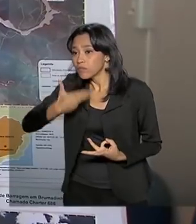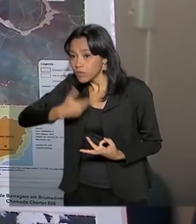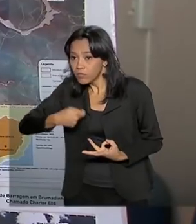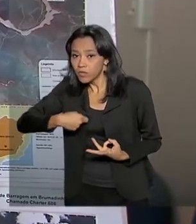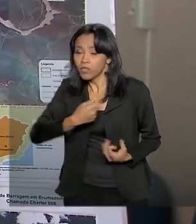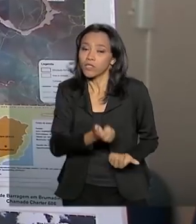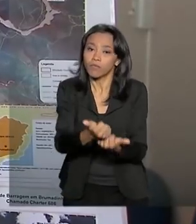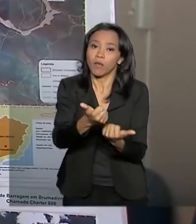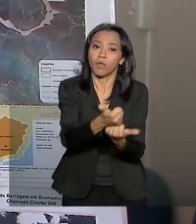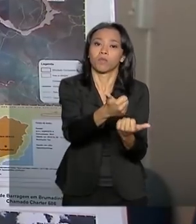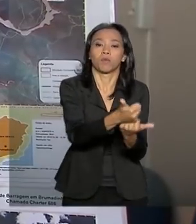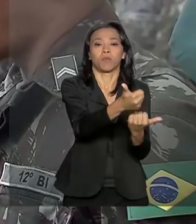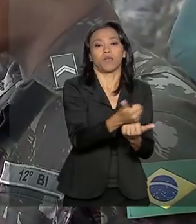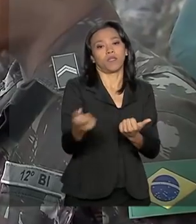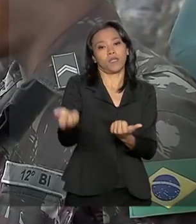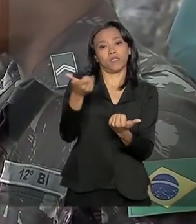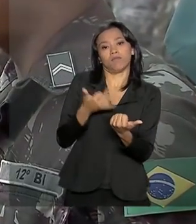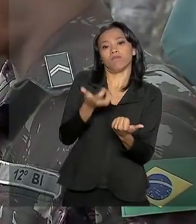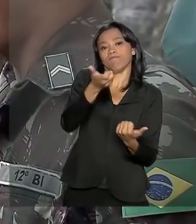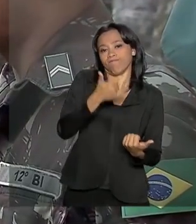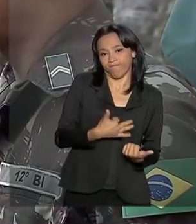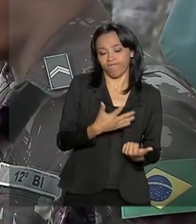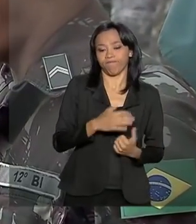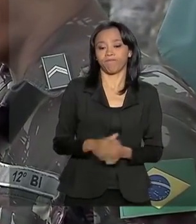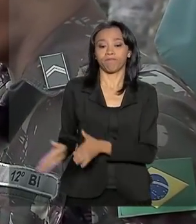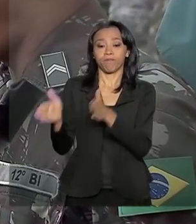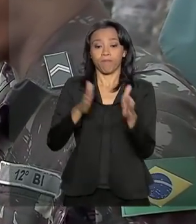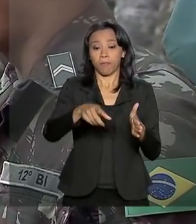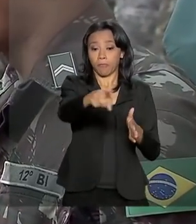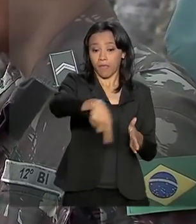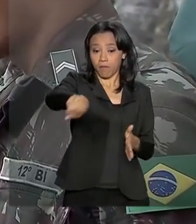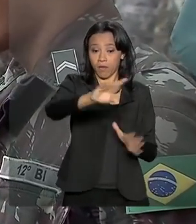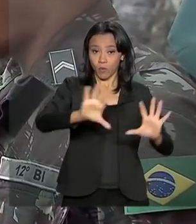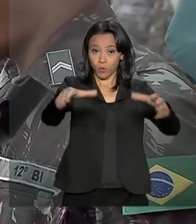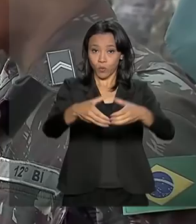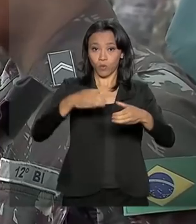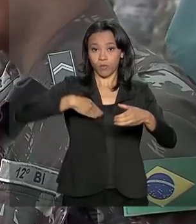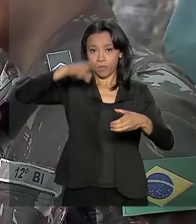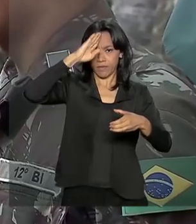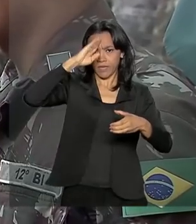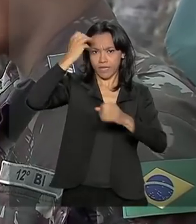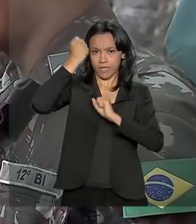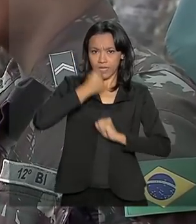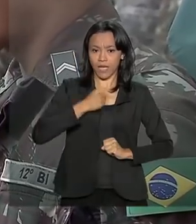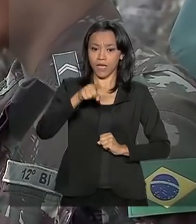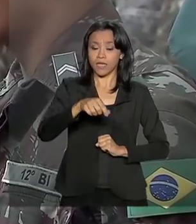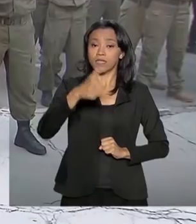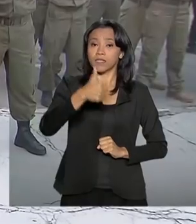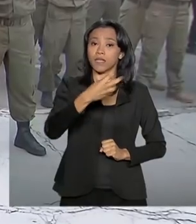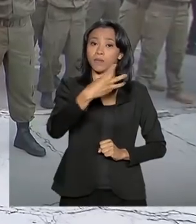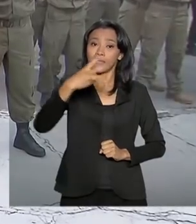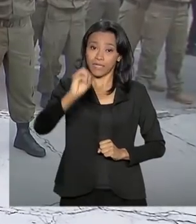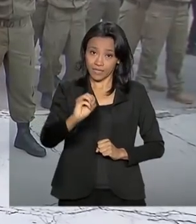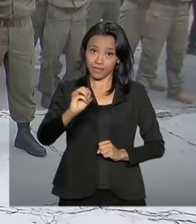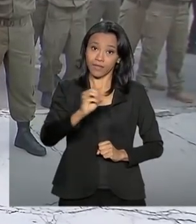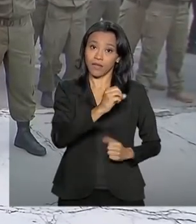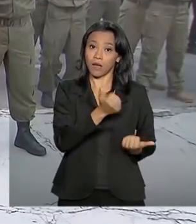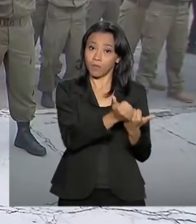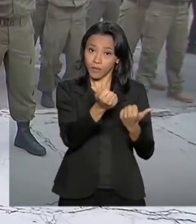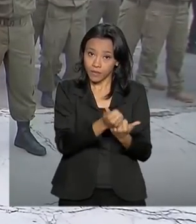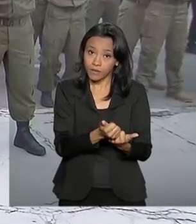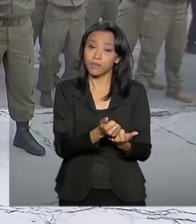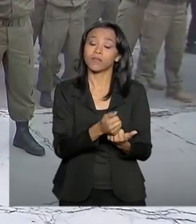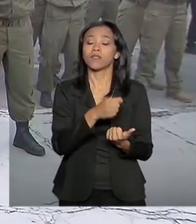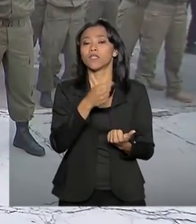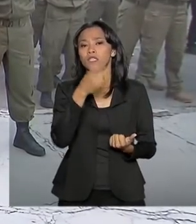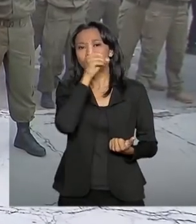necessidade nos relatarem os militares brasileiros também auxiliaram o trabalho dos cerca de 130 militares israelenses que chegaram